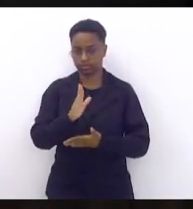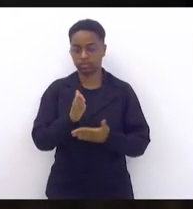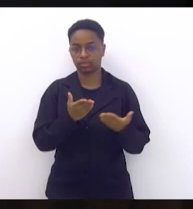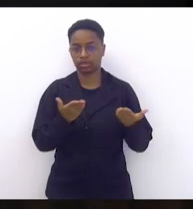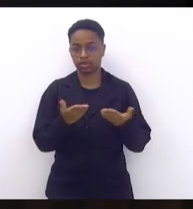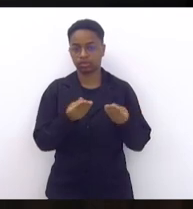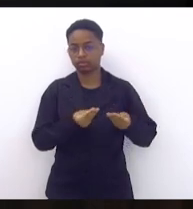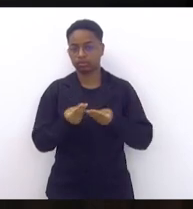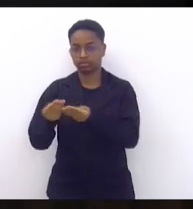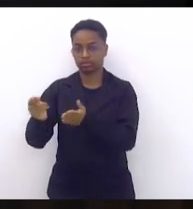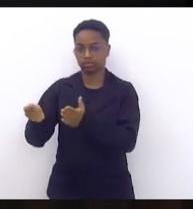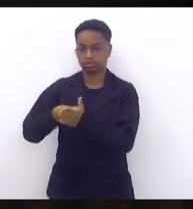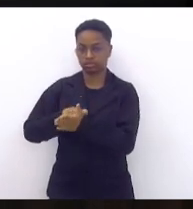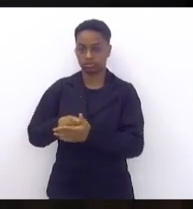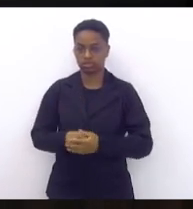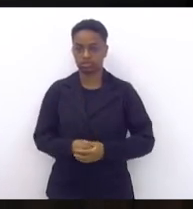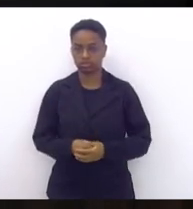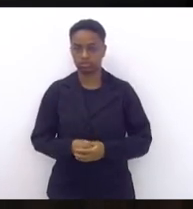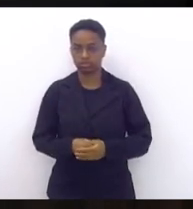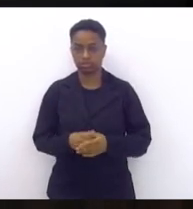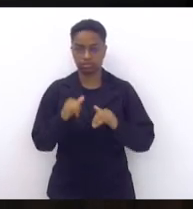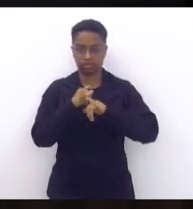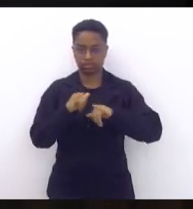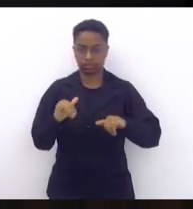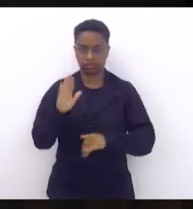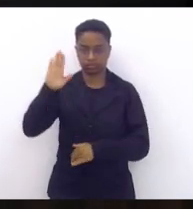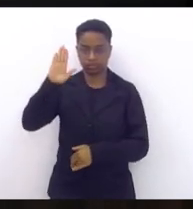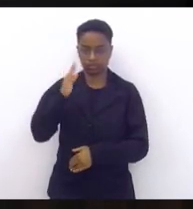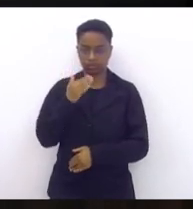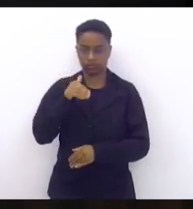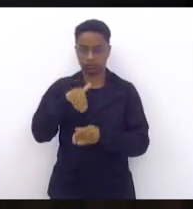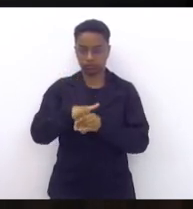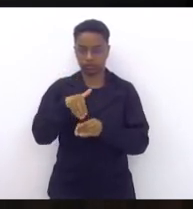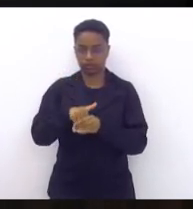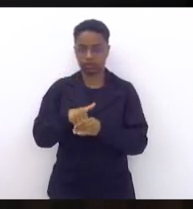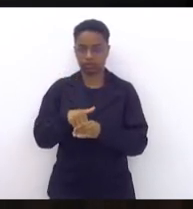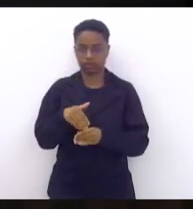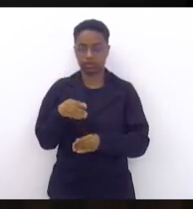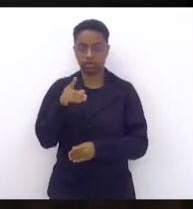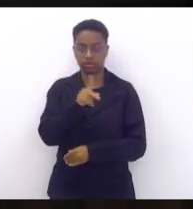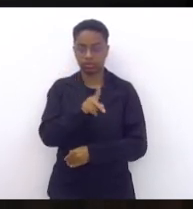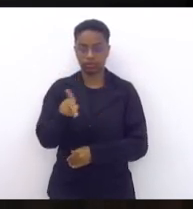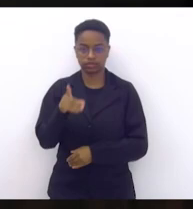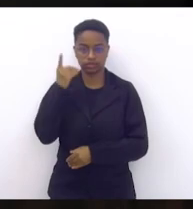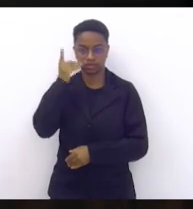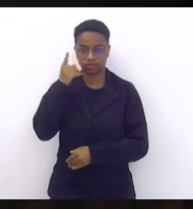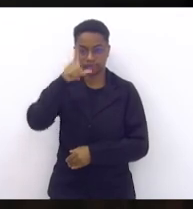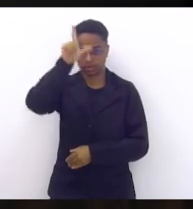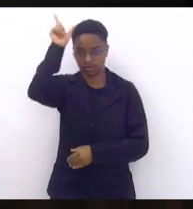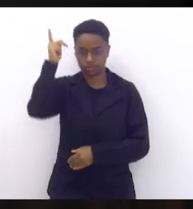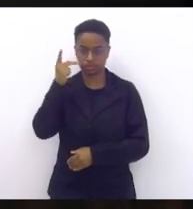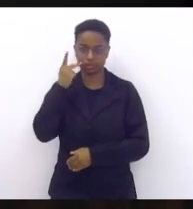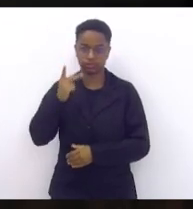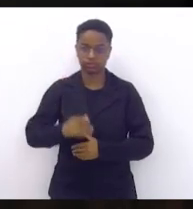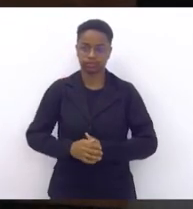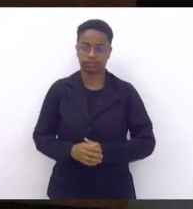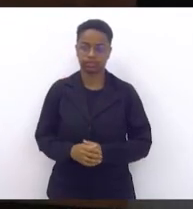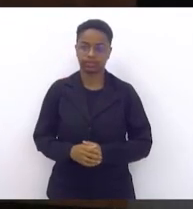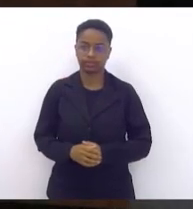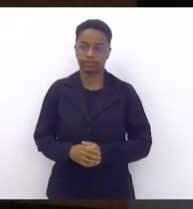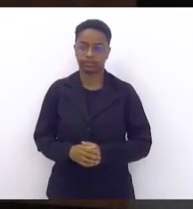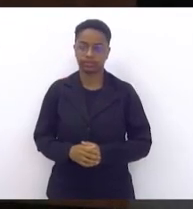vai autógrafo. Declaração de Para voto. Declaração de voto, nosso professor deputado Luiz Paulo.